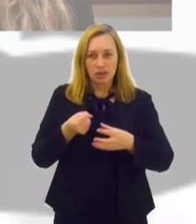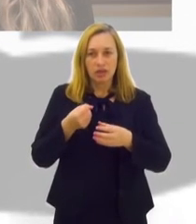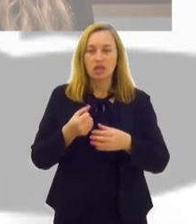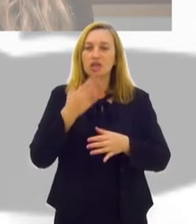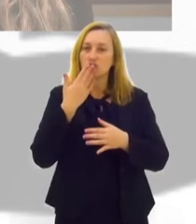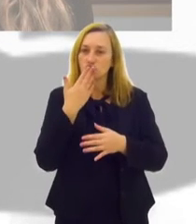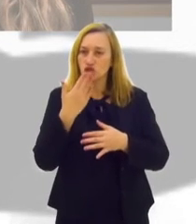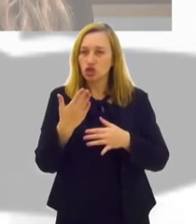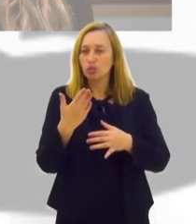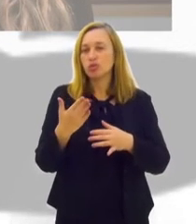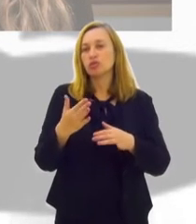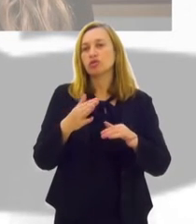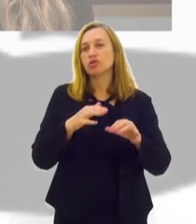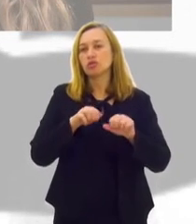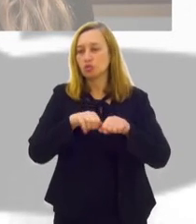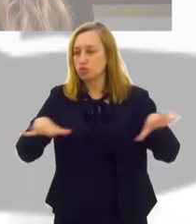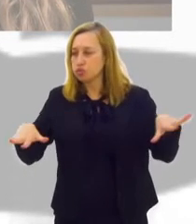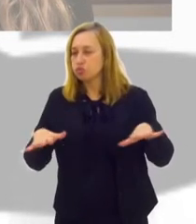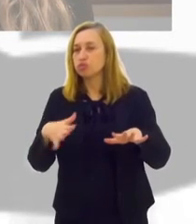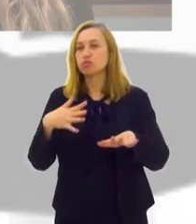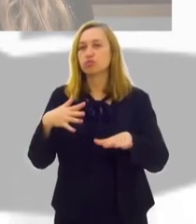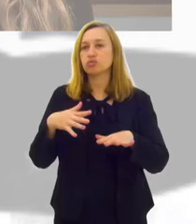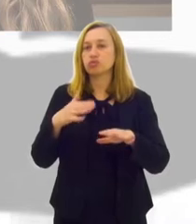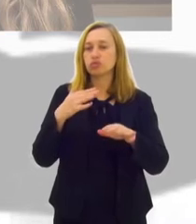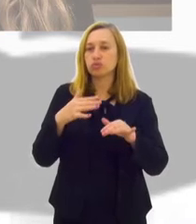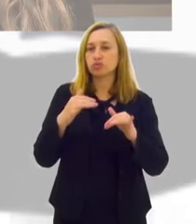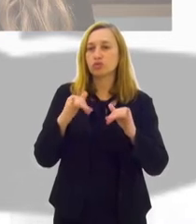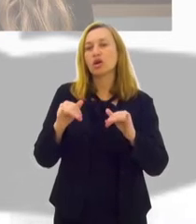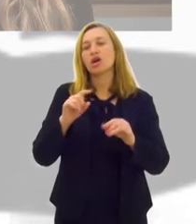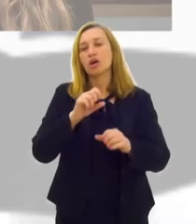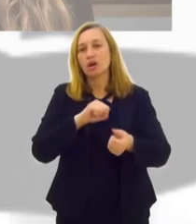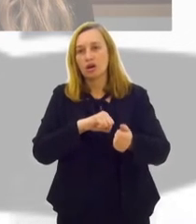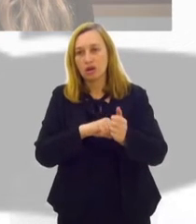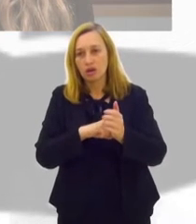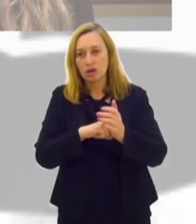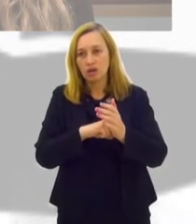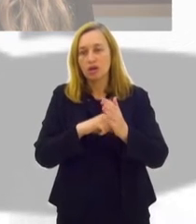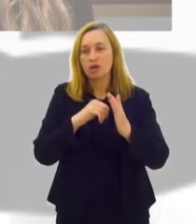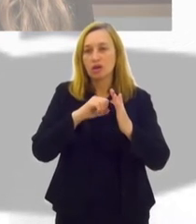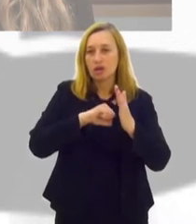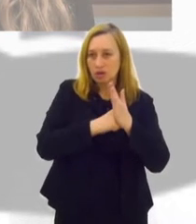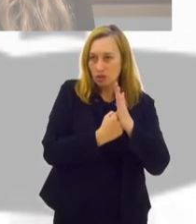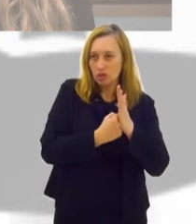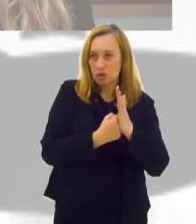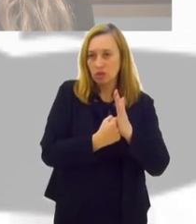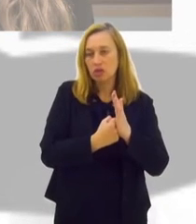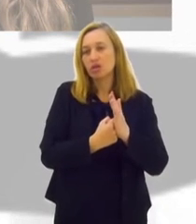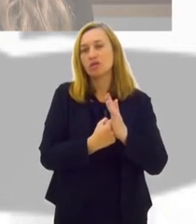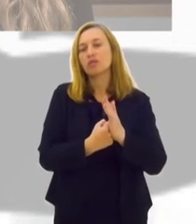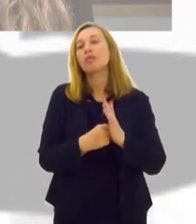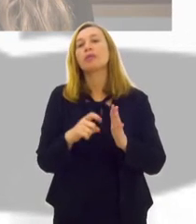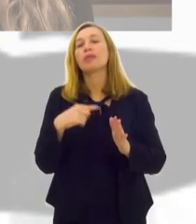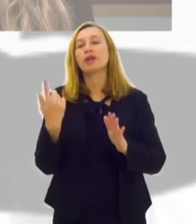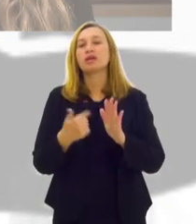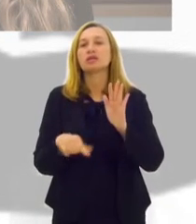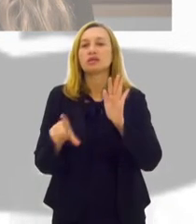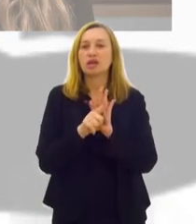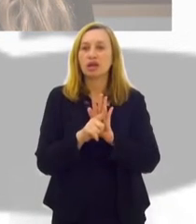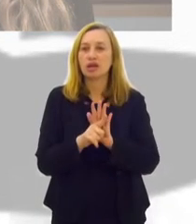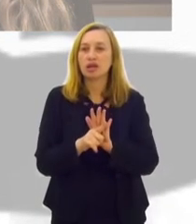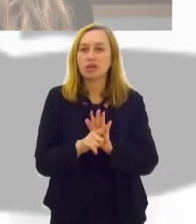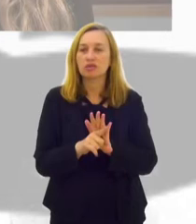tipo de notícia de disparo em massa de conteúdo, que é irregular, é vedado terminantemente pela